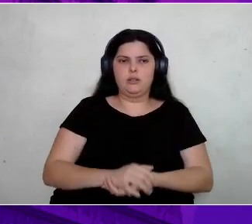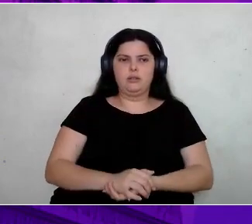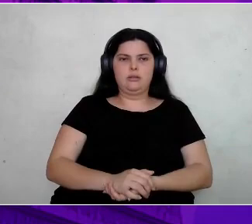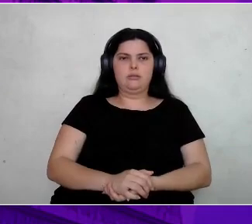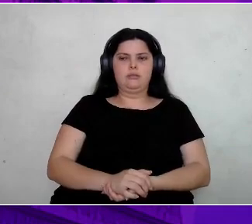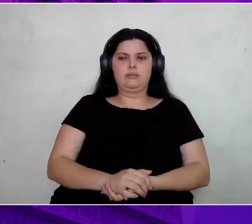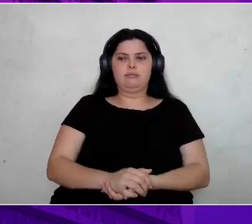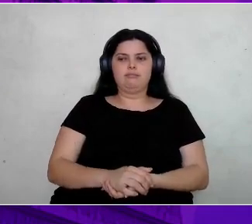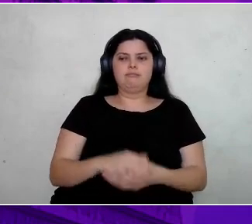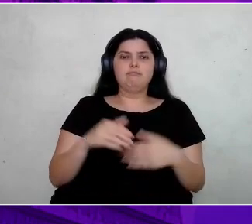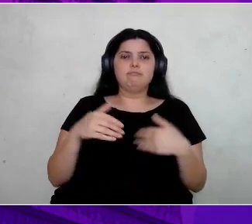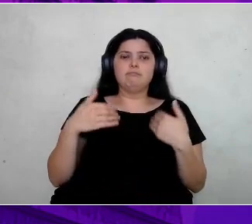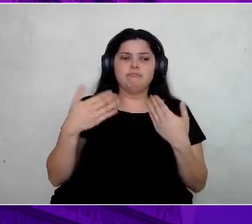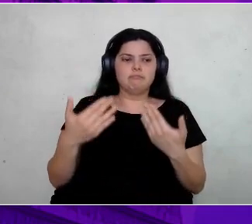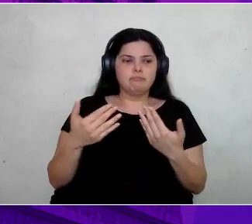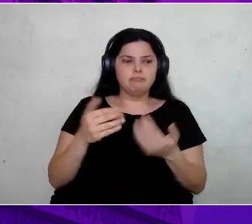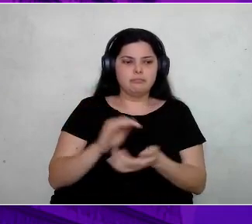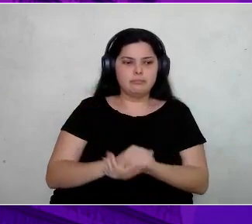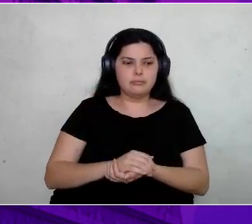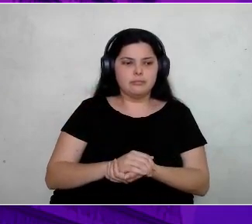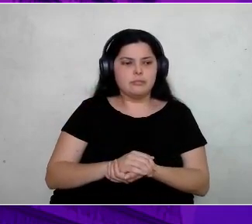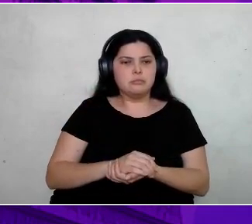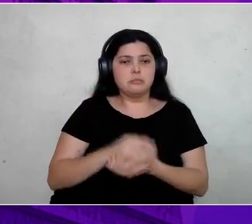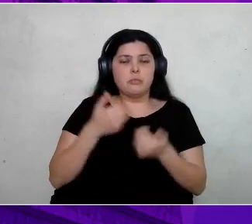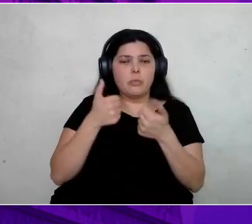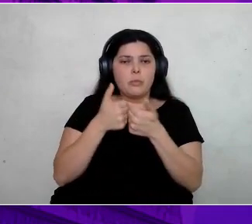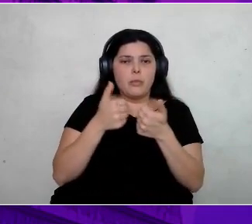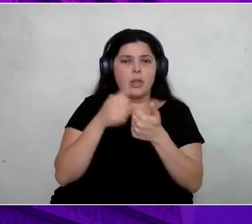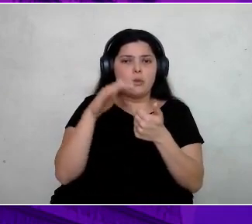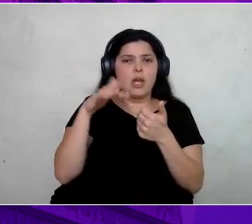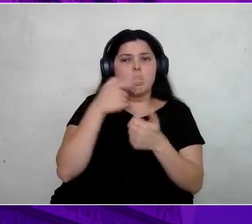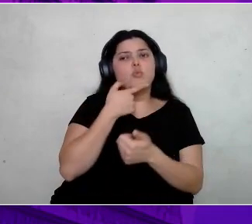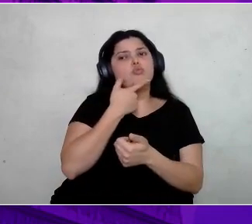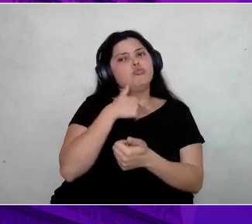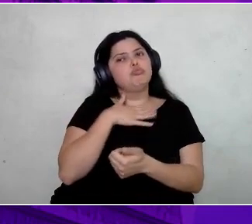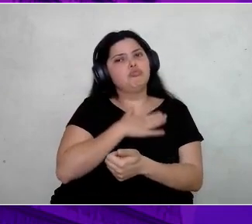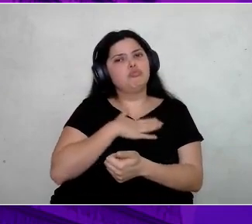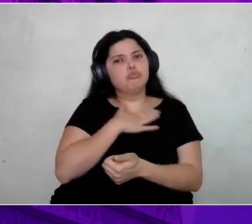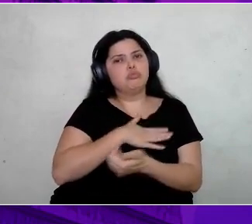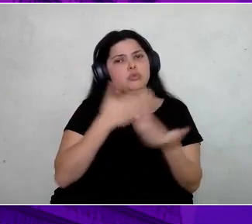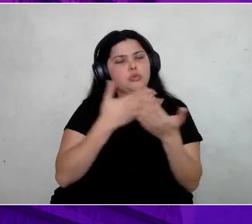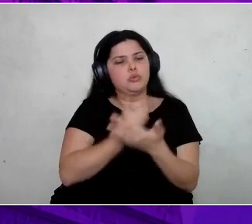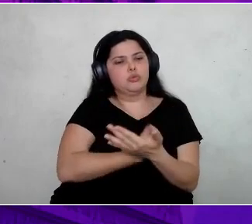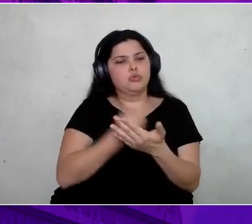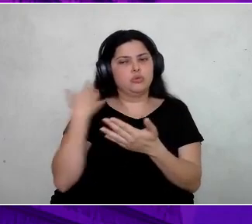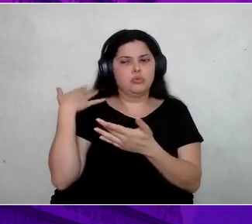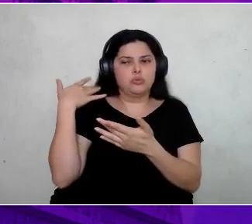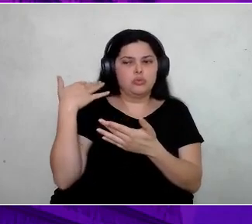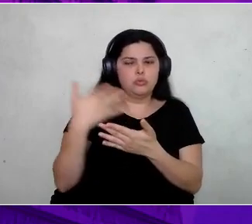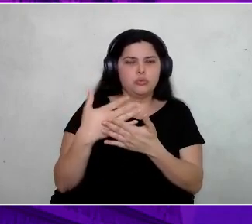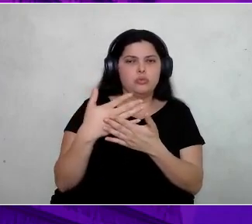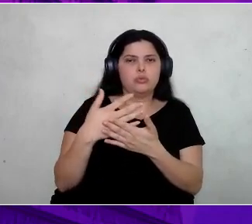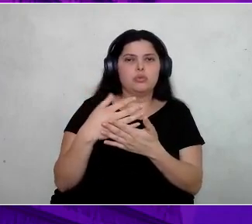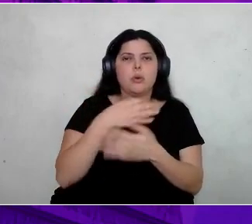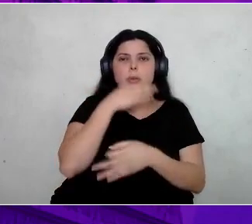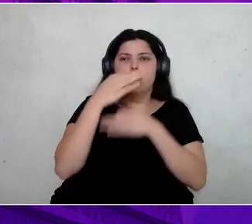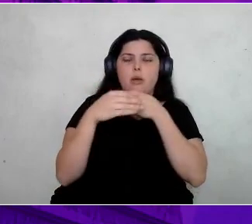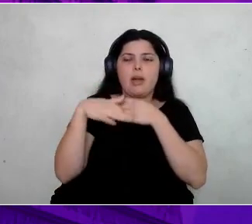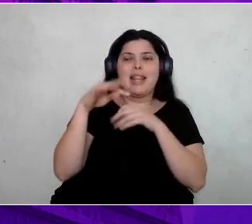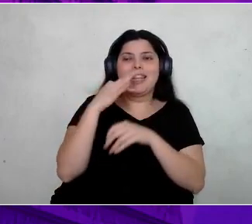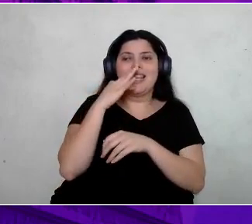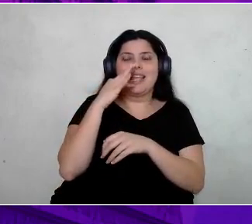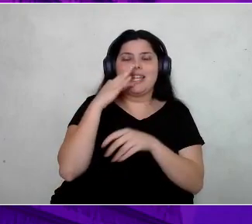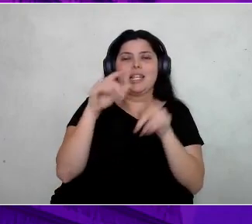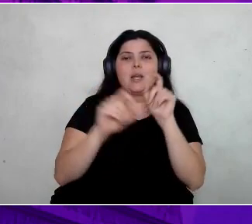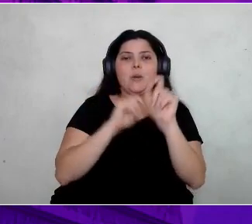Mas acabei me aproximando da área, gostei demais e estou nela até hoje, de um ponto de vista técnico, que é a